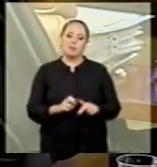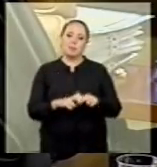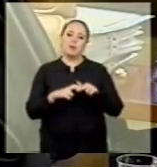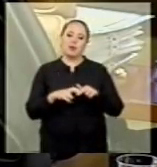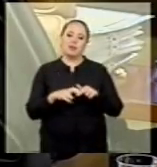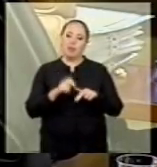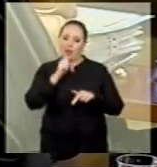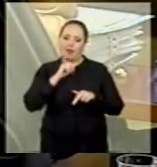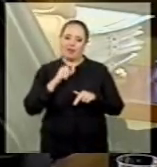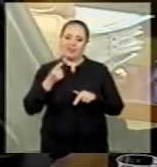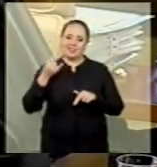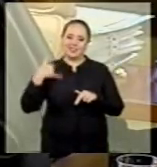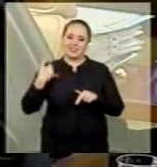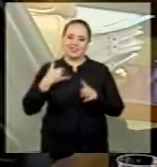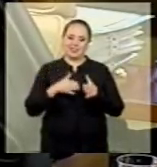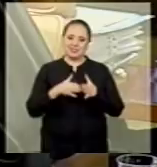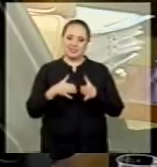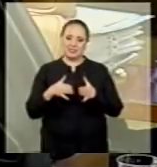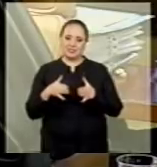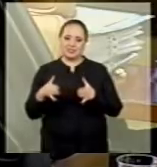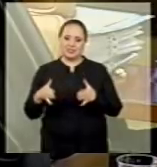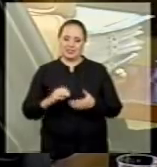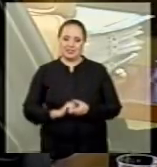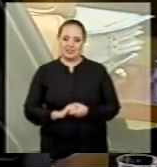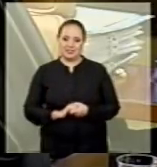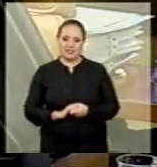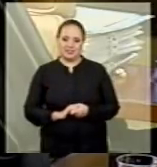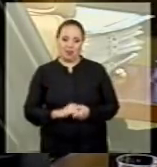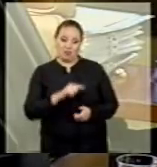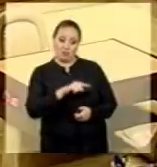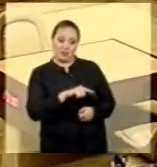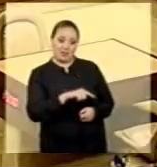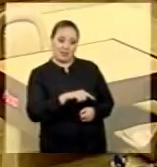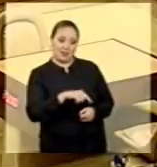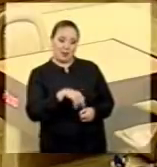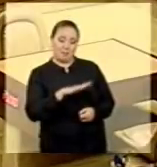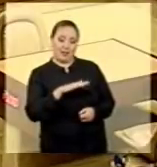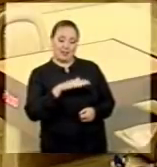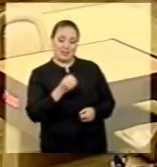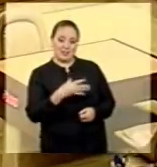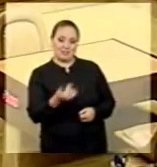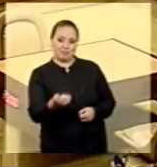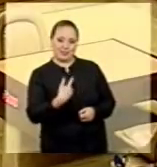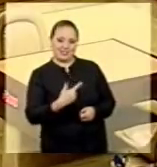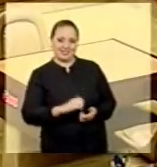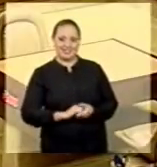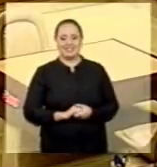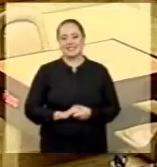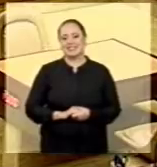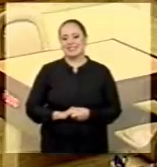antiguidade, cabe a mim... Antiguidade mesmo, ministro. Com excelência, mais novo que eu. Antiguidade aqui na